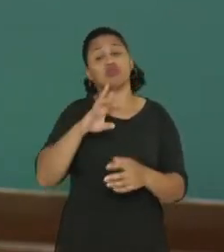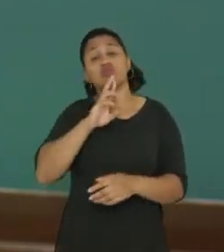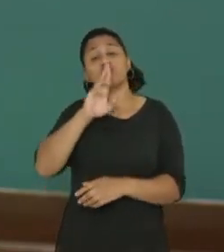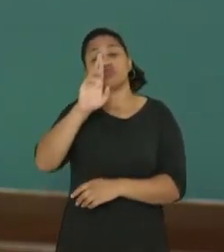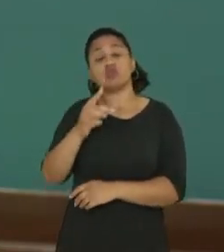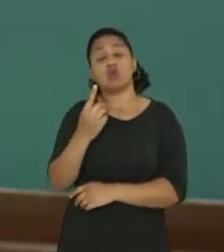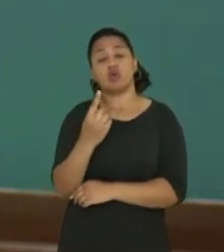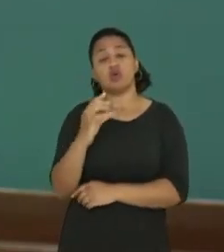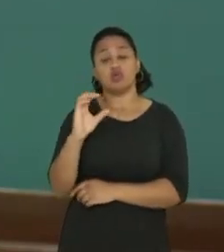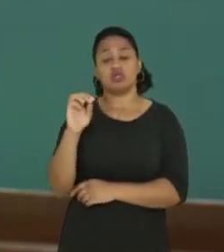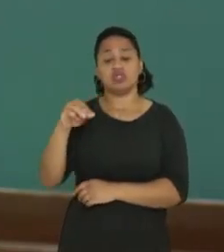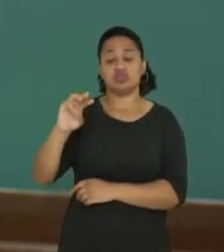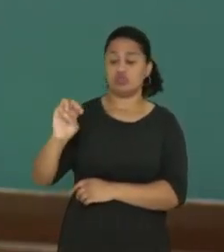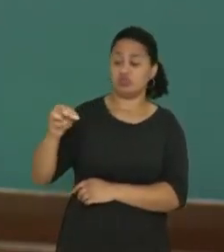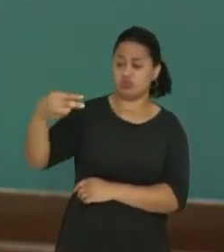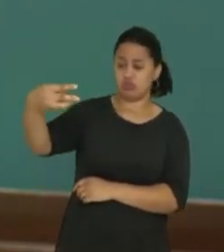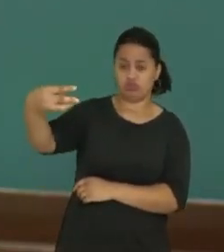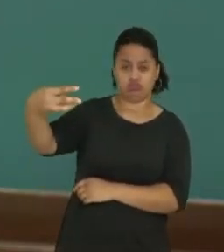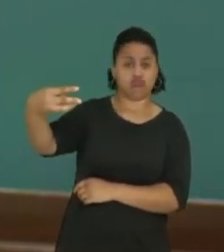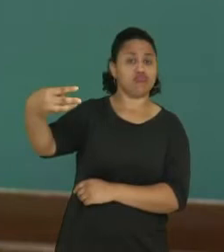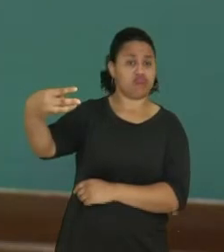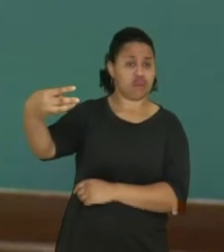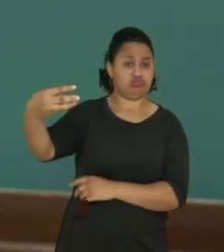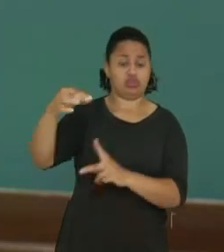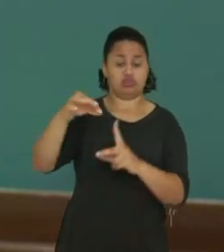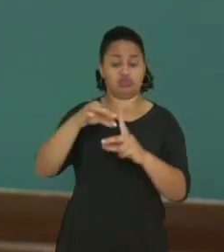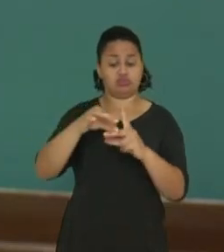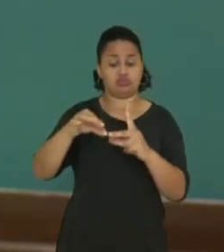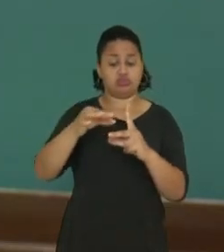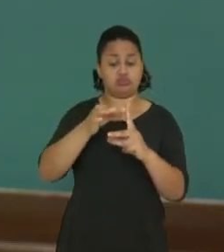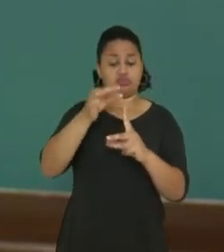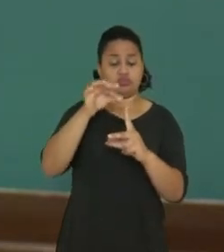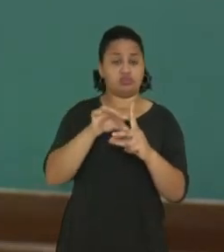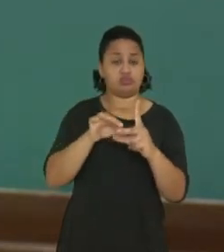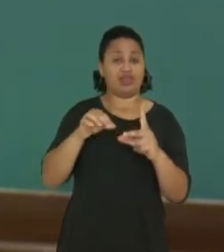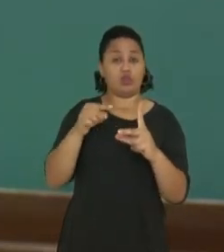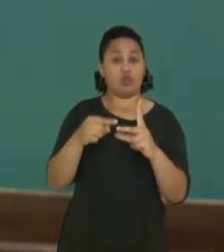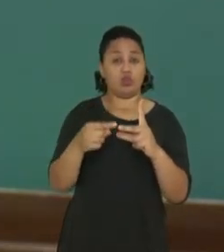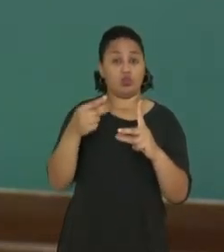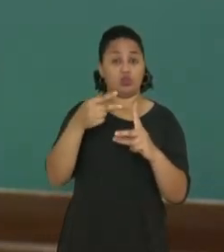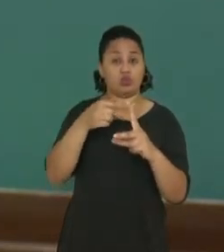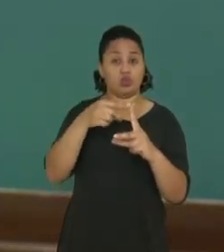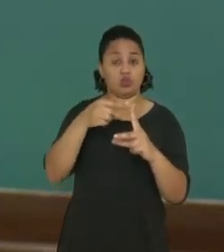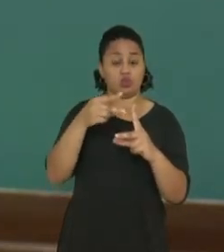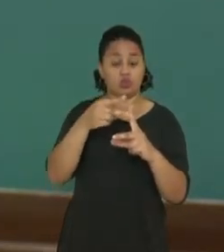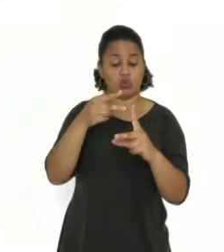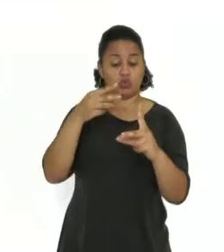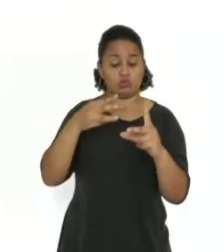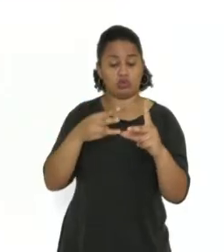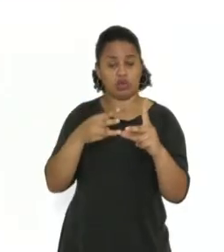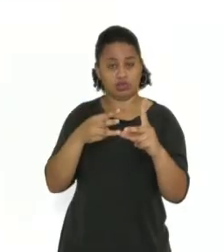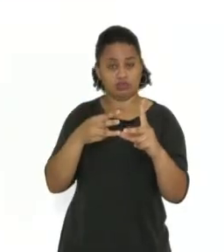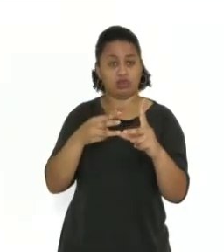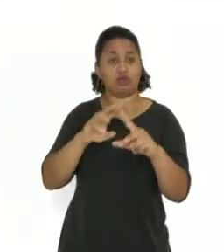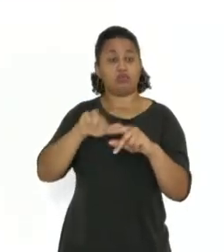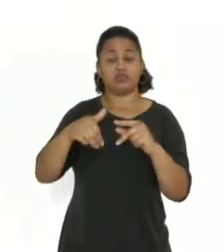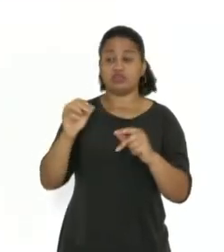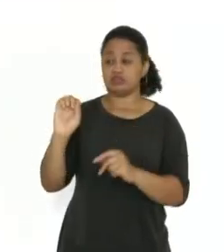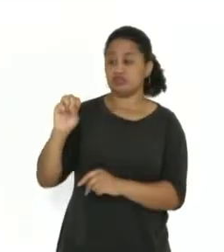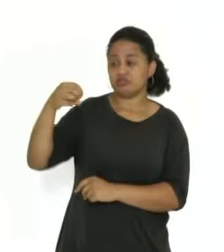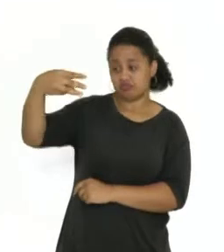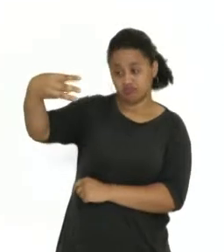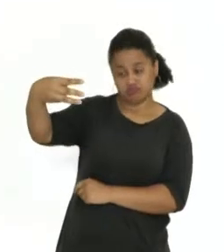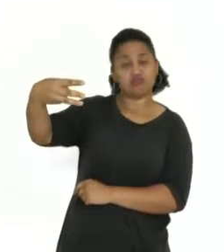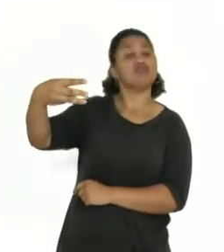quê? 1 centímetro cúbico, tá? Nós temos três dimensões, que são a largura, o comprimento e a altura. Por isso que vai esse 3 ali em cima,